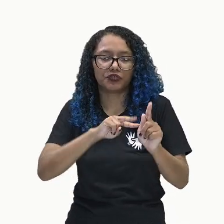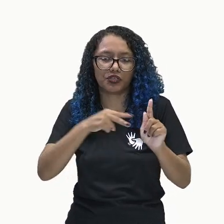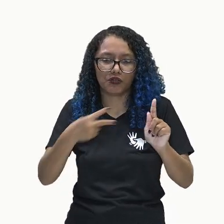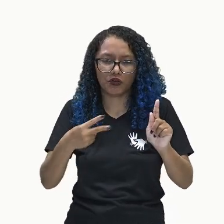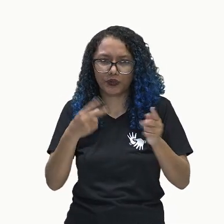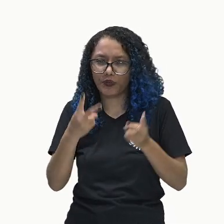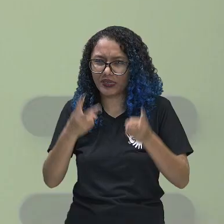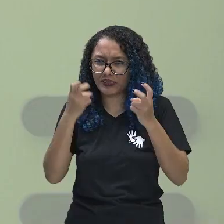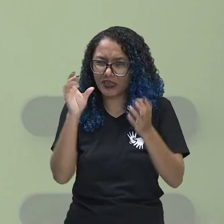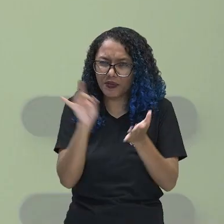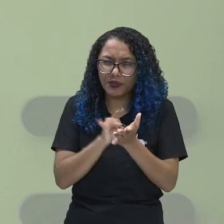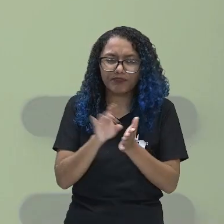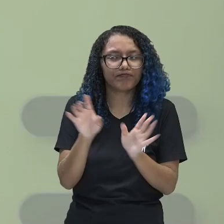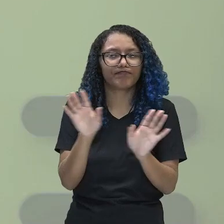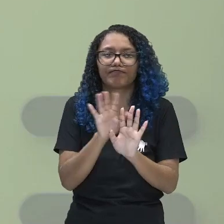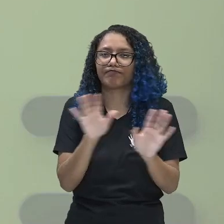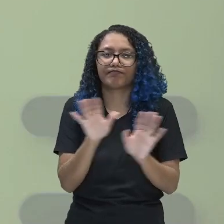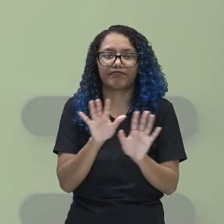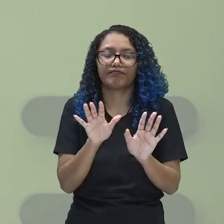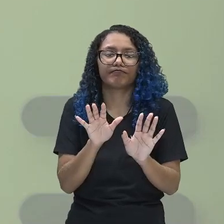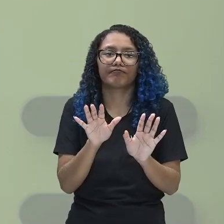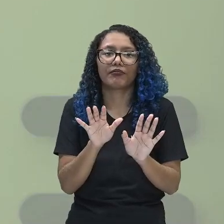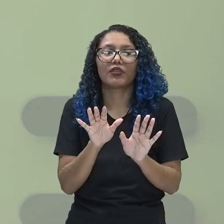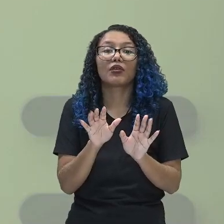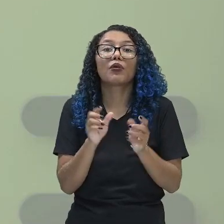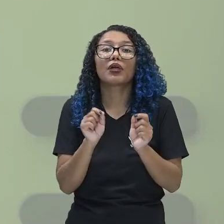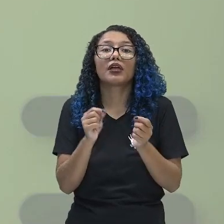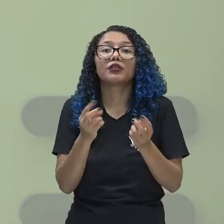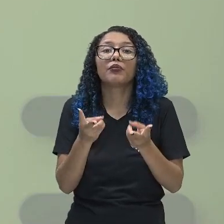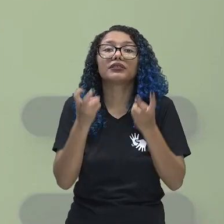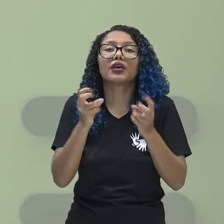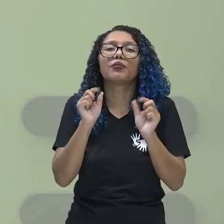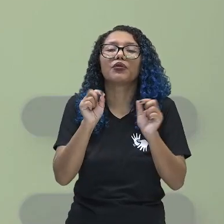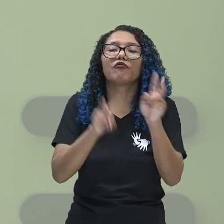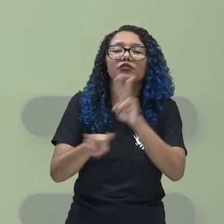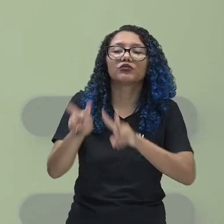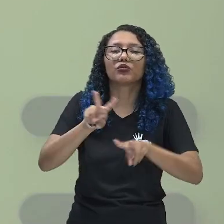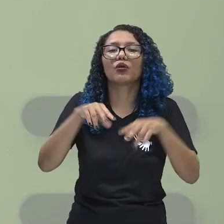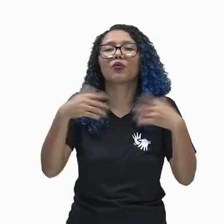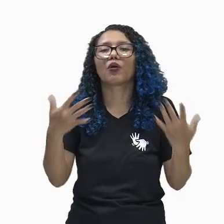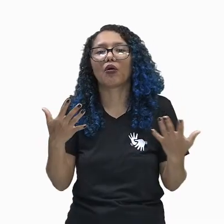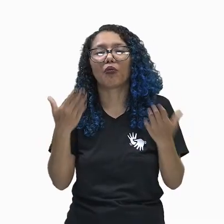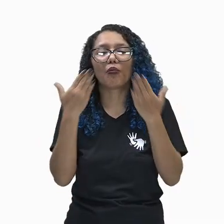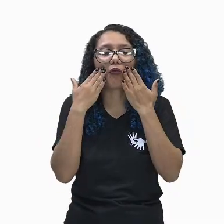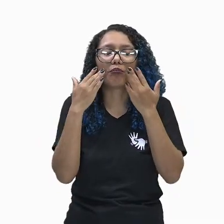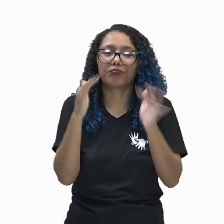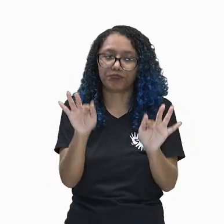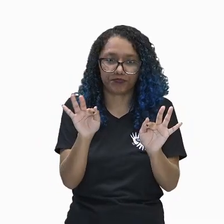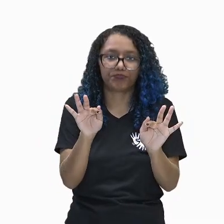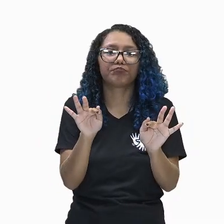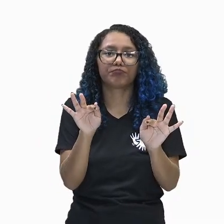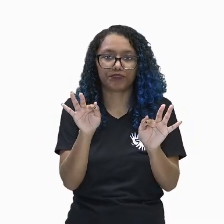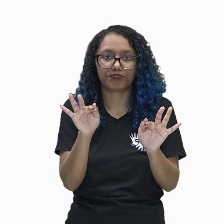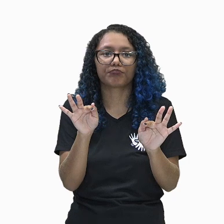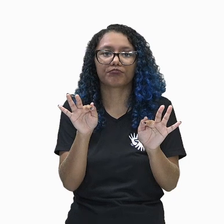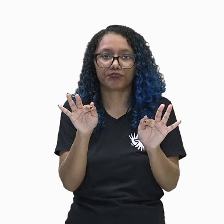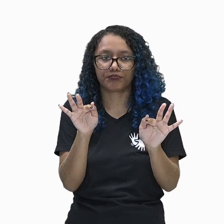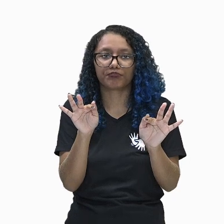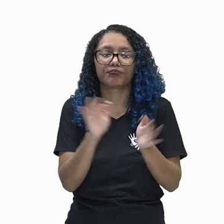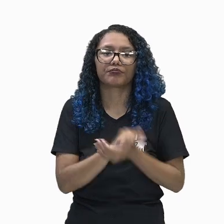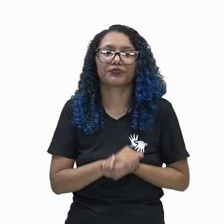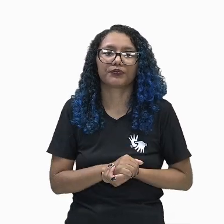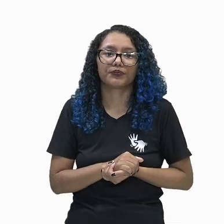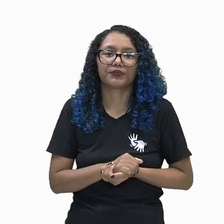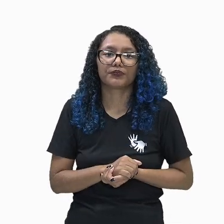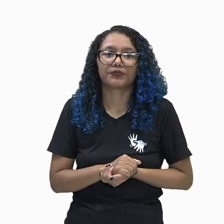Nós podemos observar no indivíduo o fenótipo. Voltando aí nesse esquema, né, eu apresentei o genótipo, e o